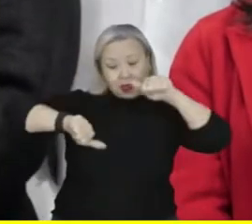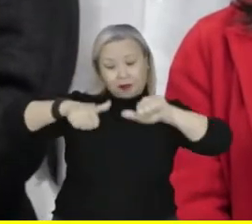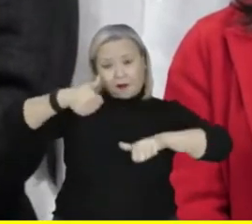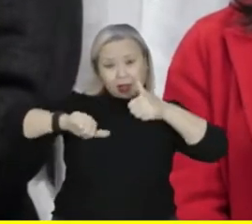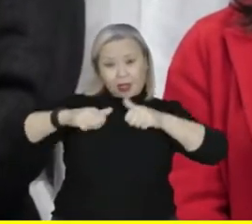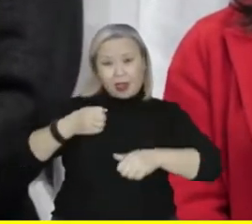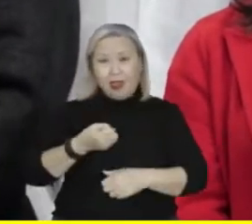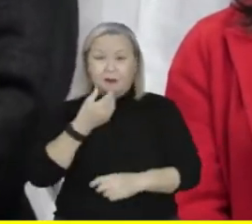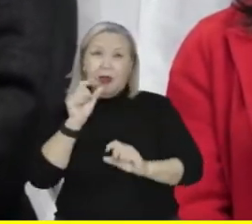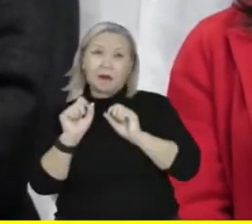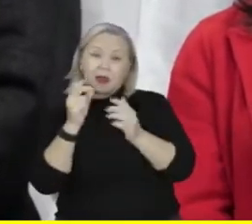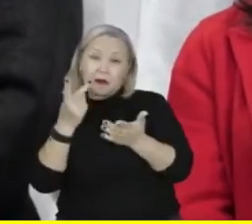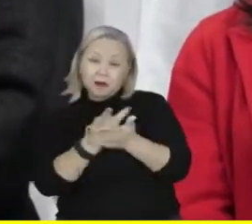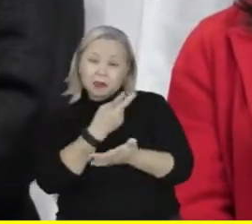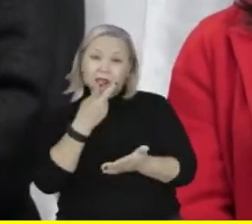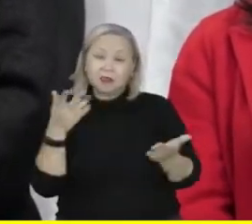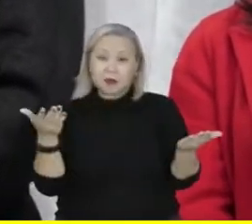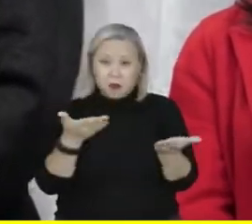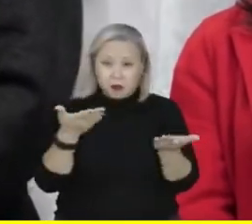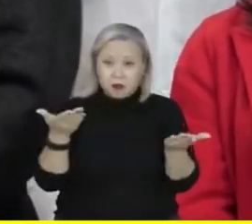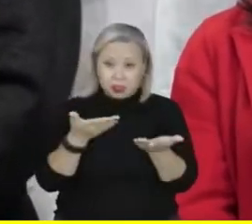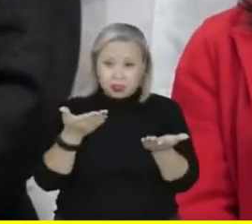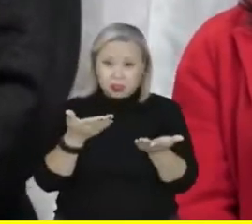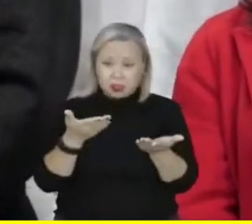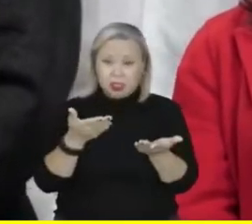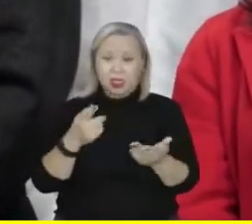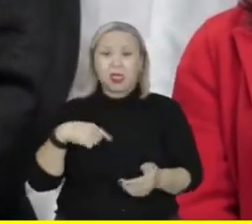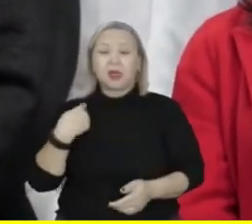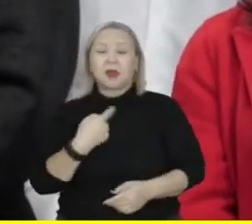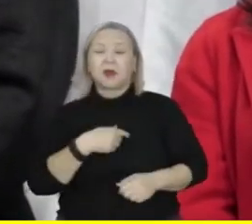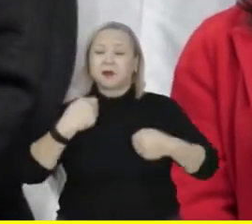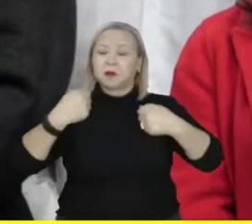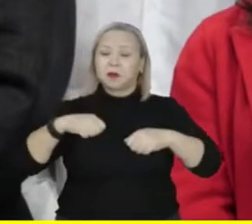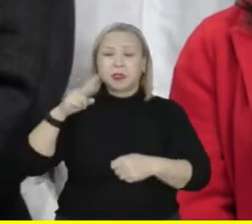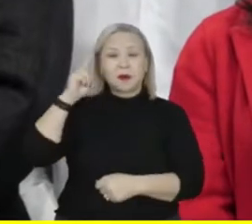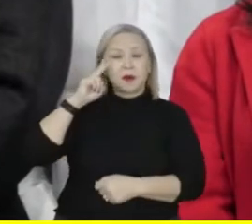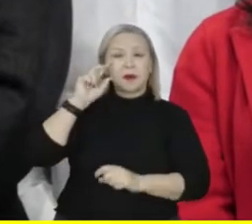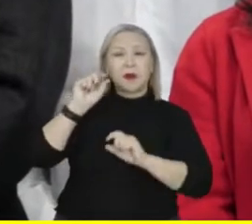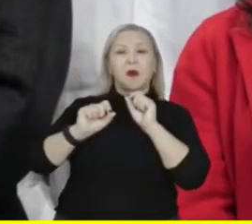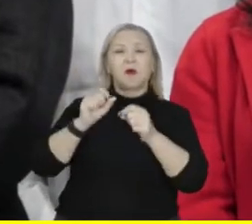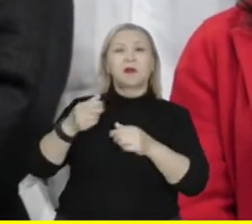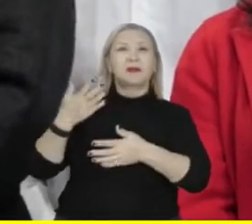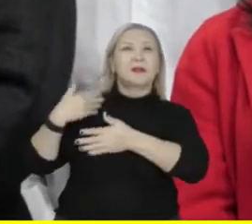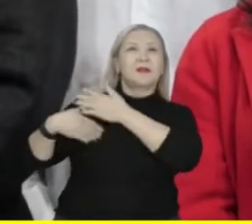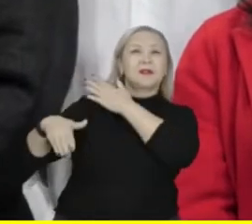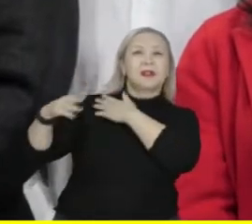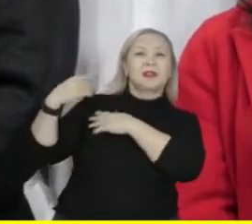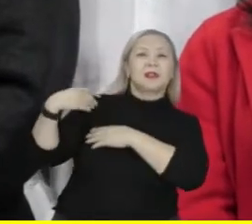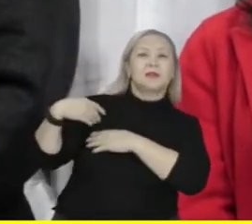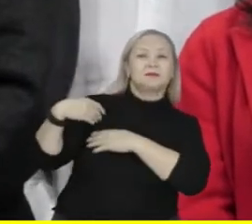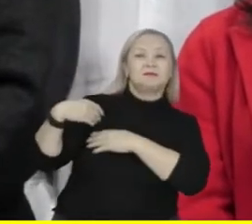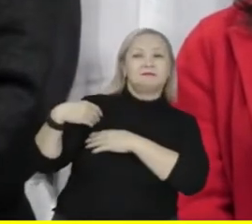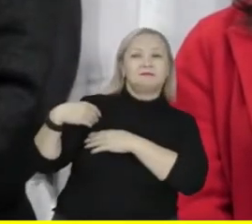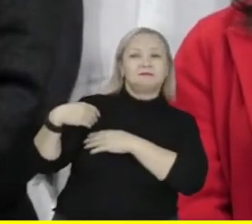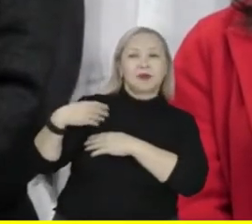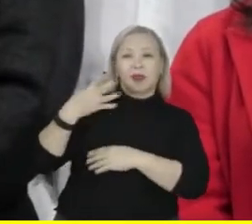acontecendo hoje a gente tem que lembrar o que estava acontecendo há quatro anos atrás